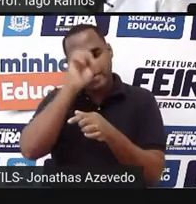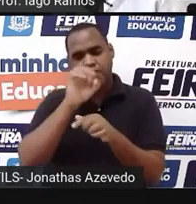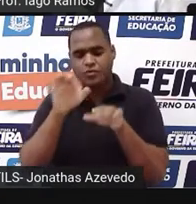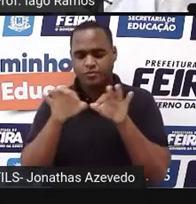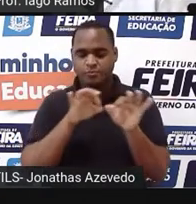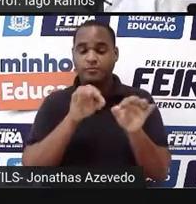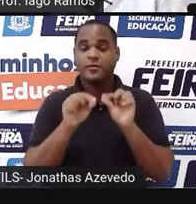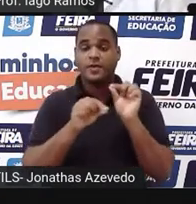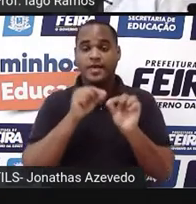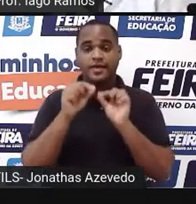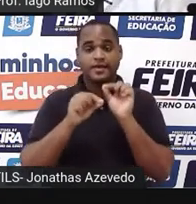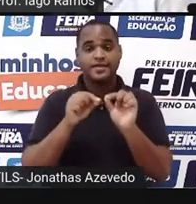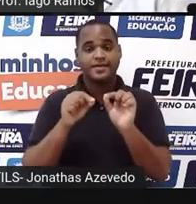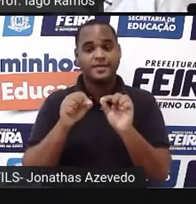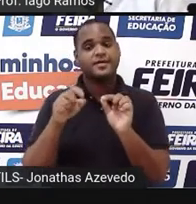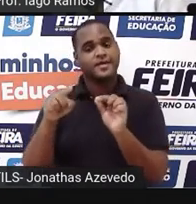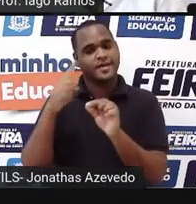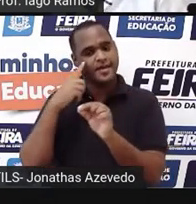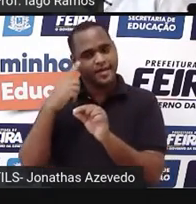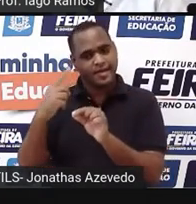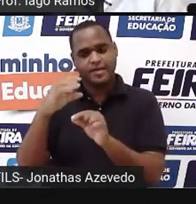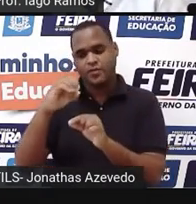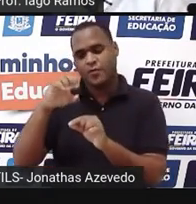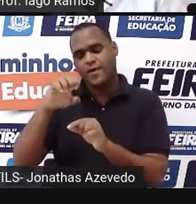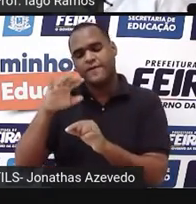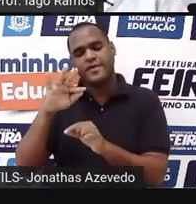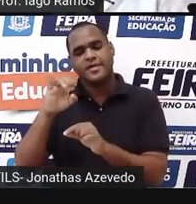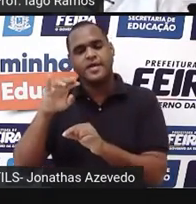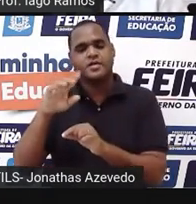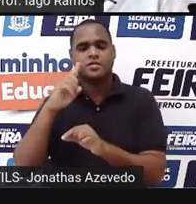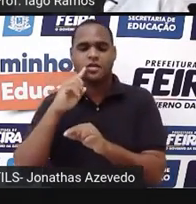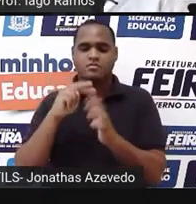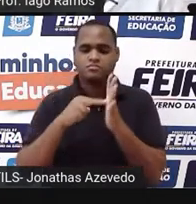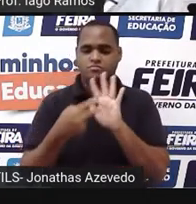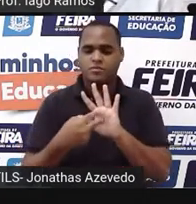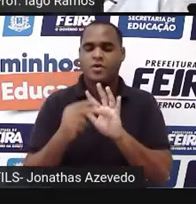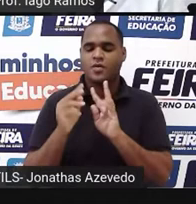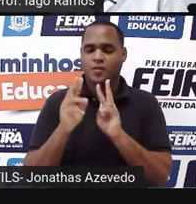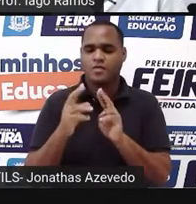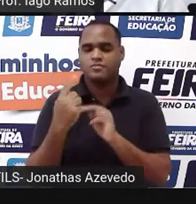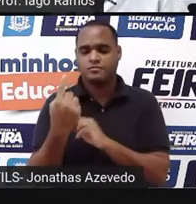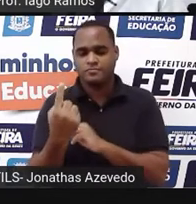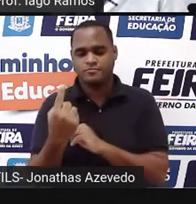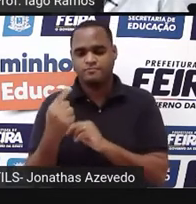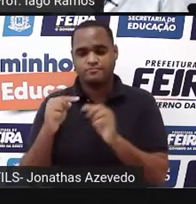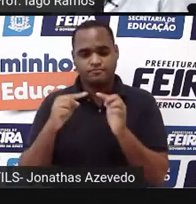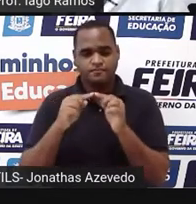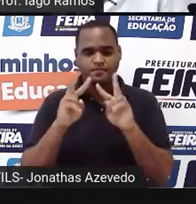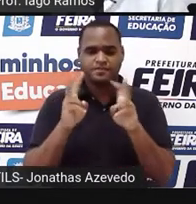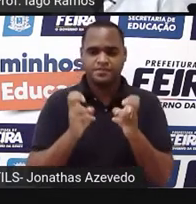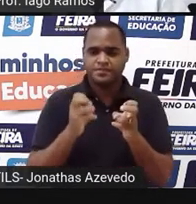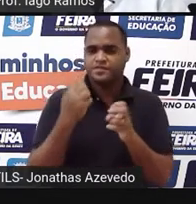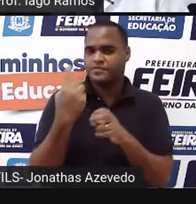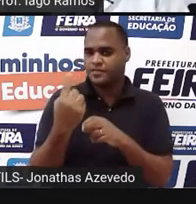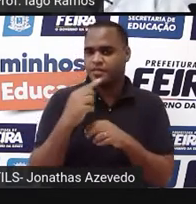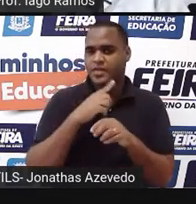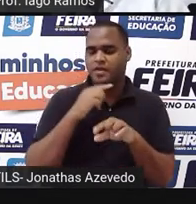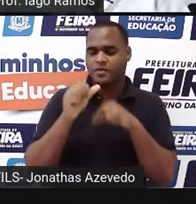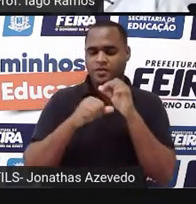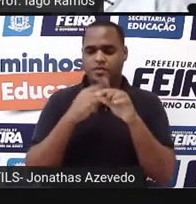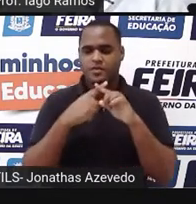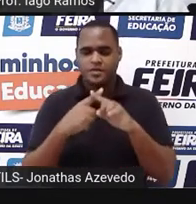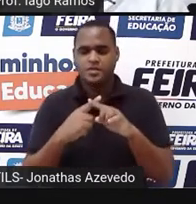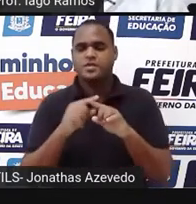resolver quando o coeficiente A é igual a 1. Quando o coeficiente do termo quadrático, do x ao quadrado, é